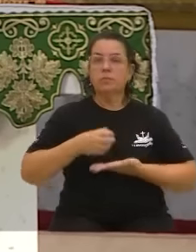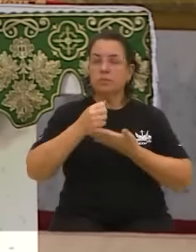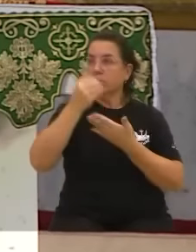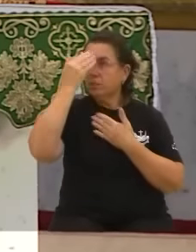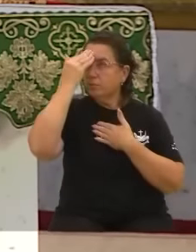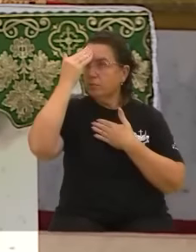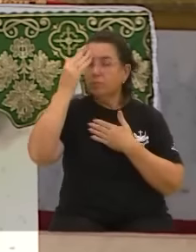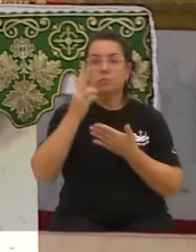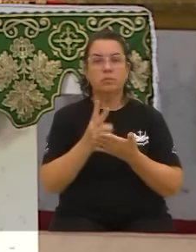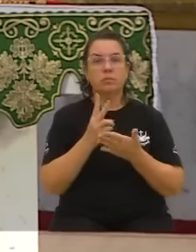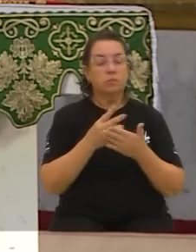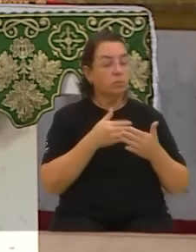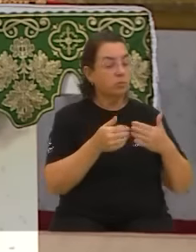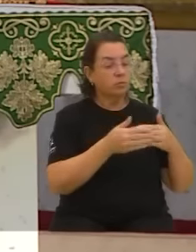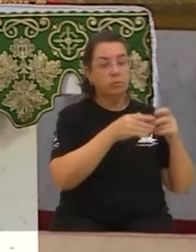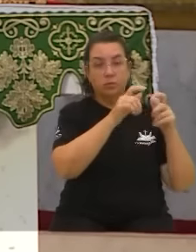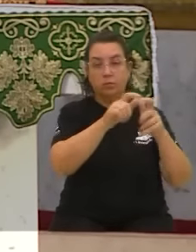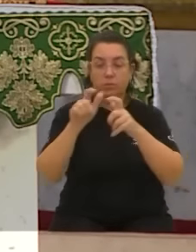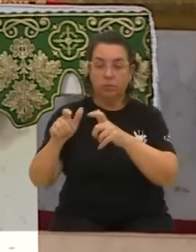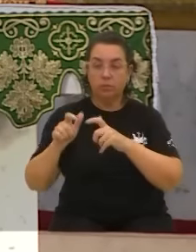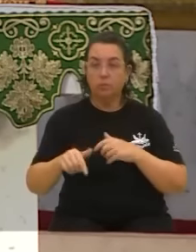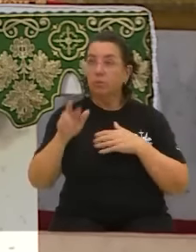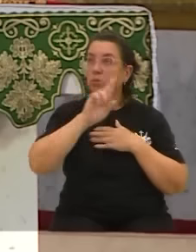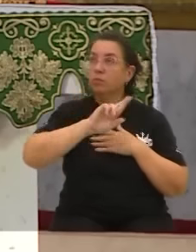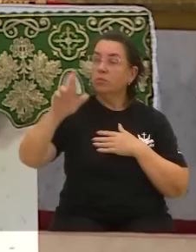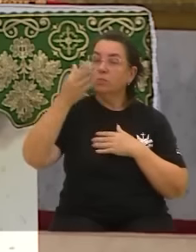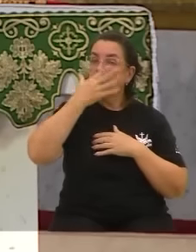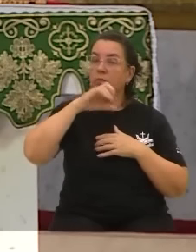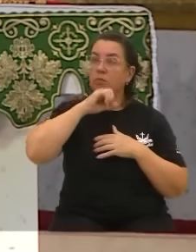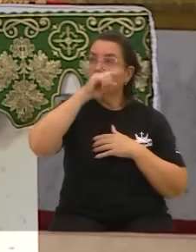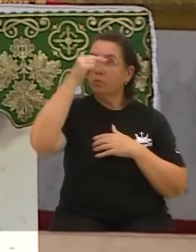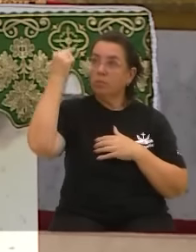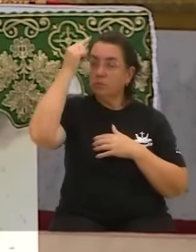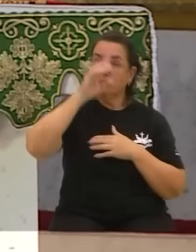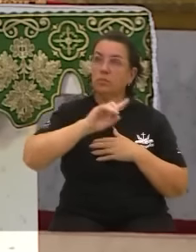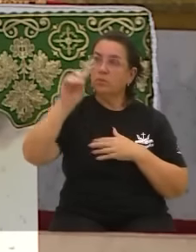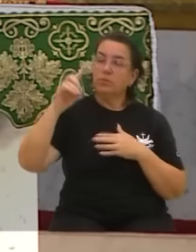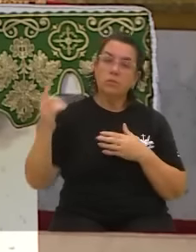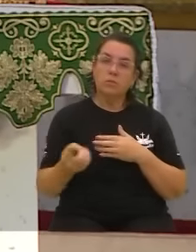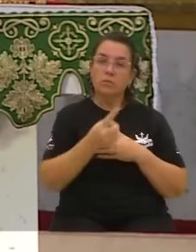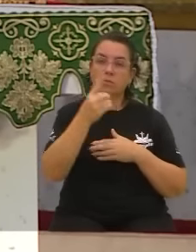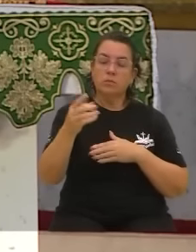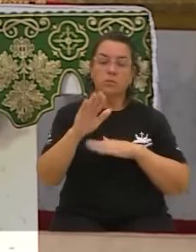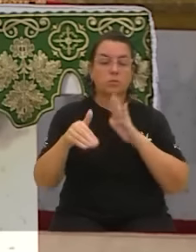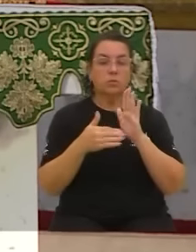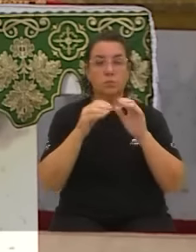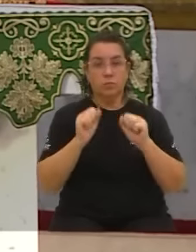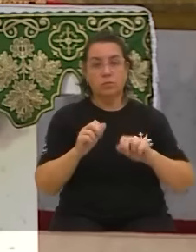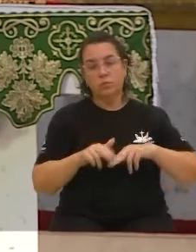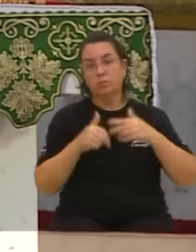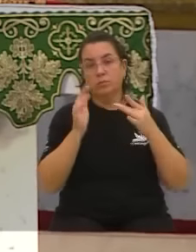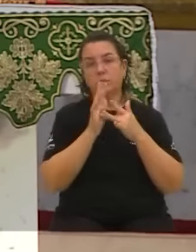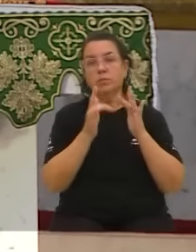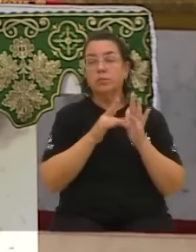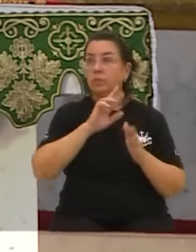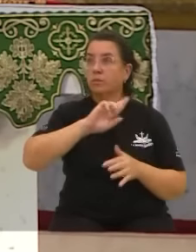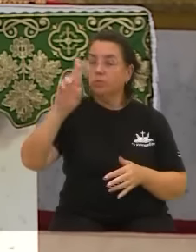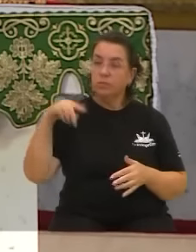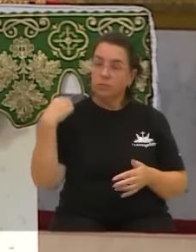dar-vos graças sempre em todo lugar, Senhor Pai Santo, Deus Eterno e Todo-Poderoso, por Cristo, Senhor